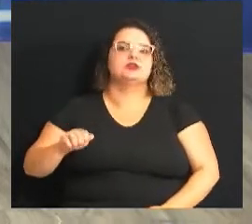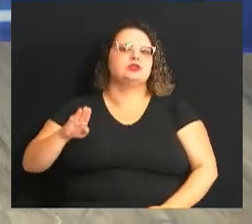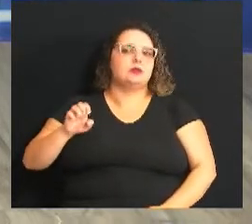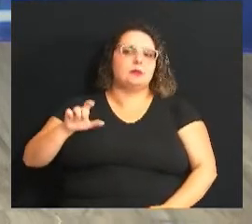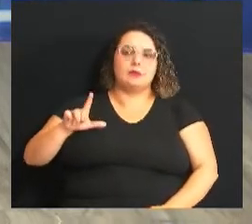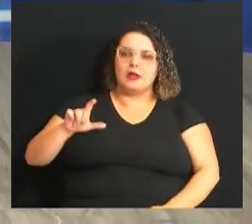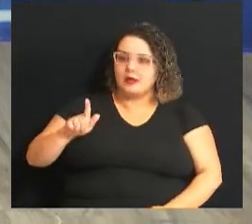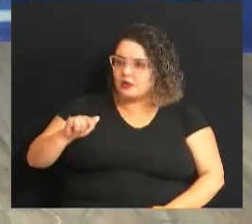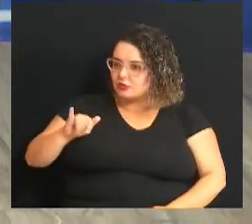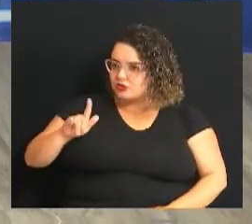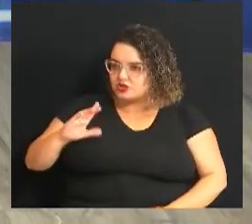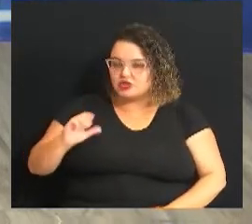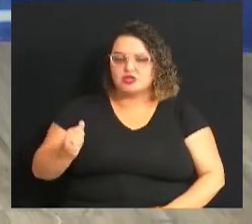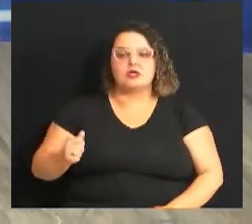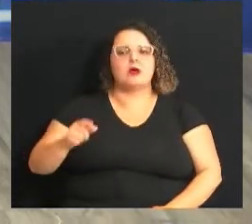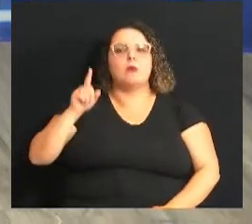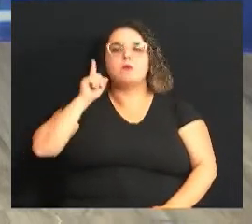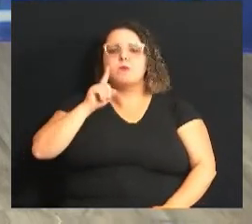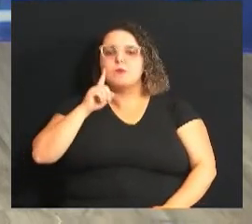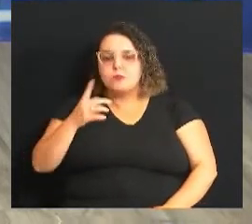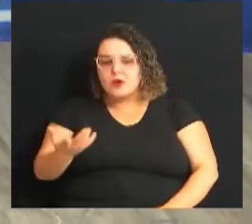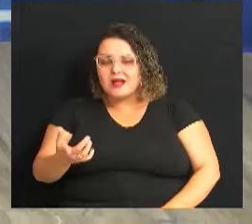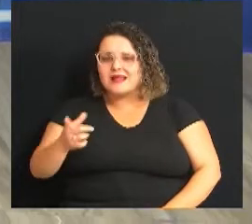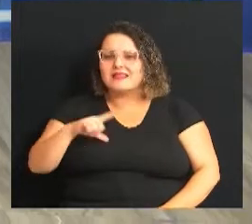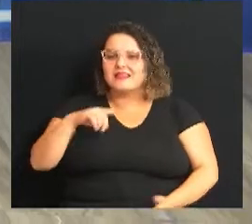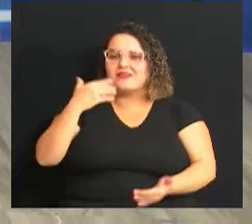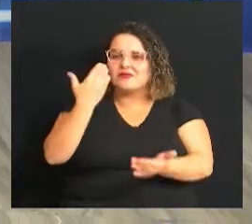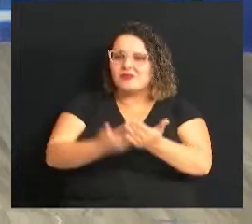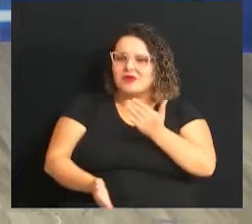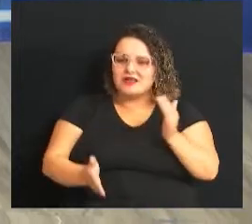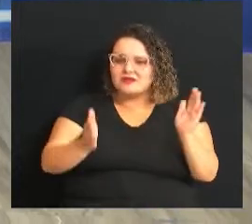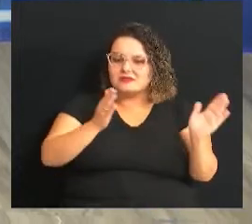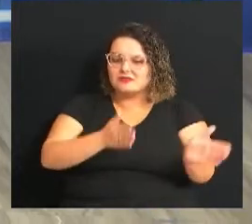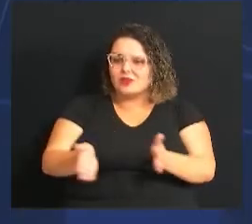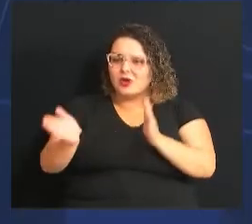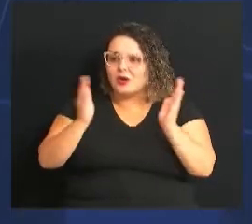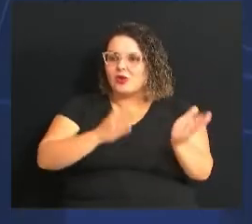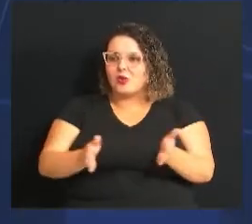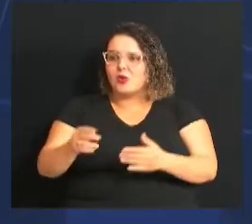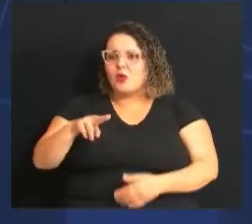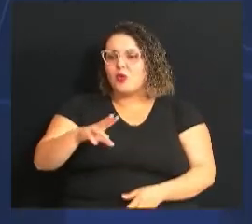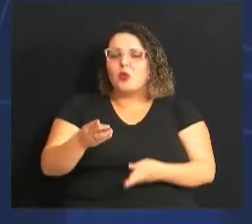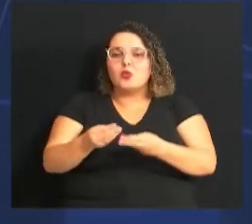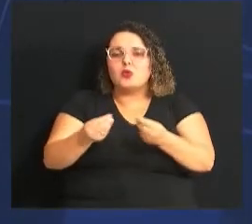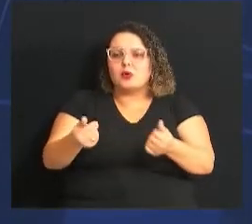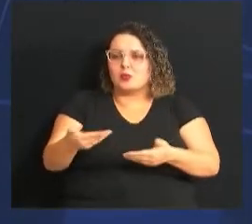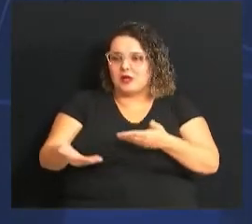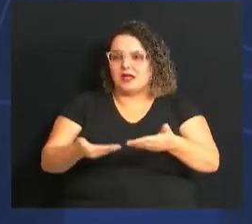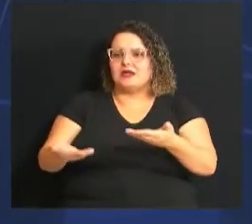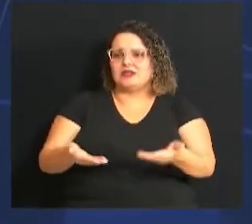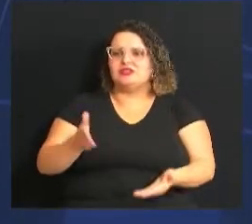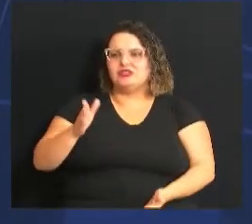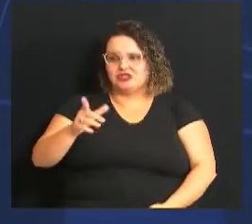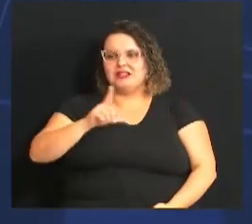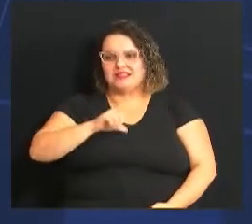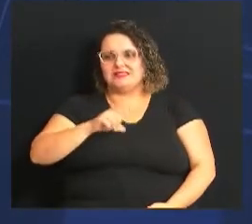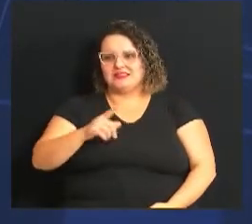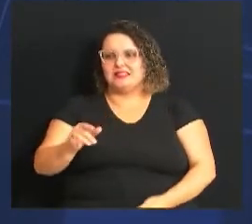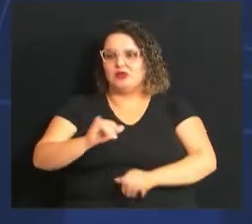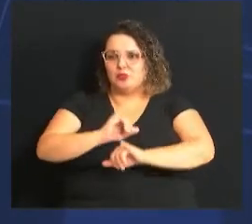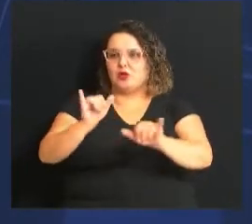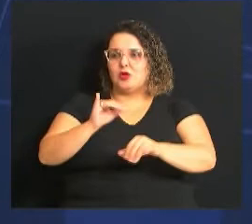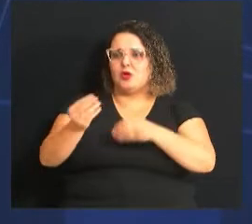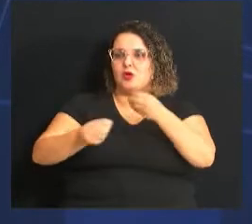Unidos, nestes países, houve perda de produtividade ou na qualidade dos serviços? A gente já tem notícia de como